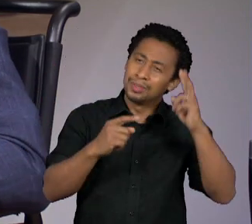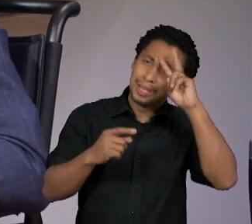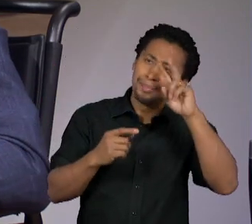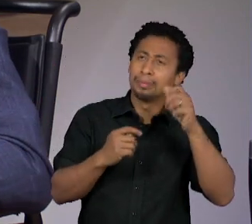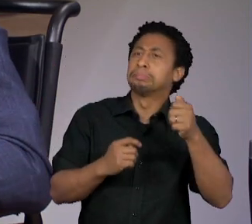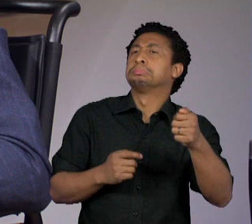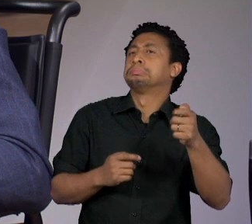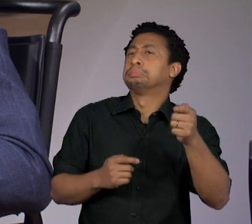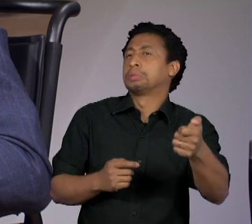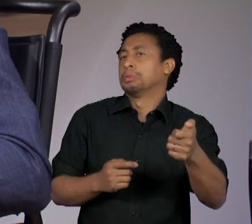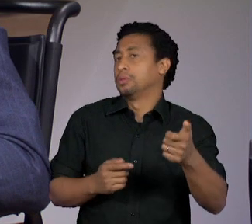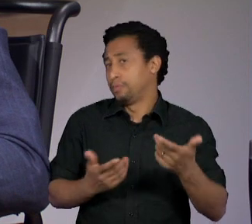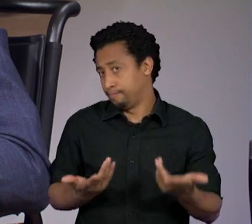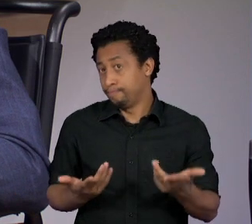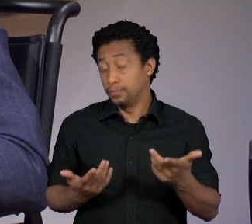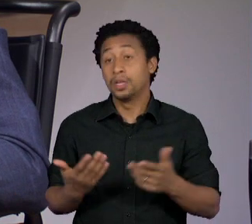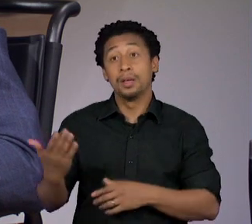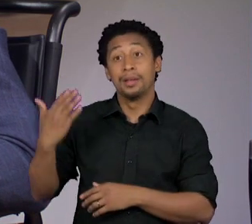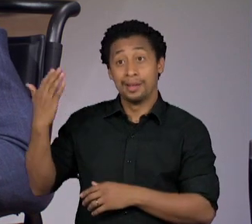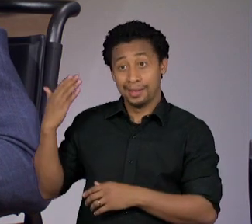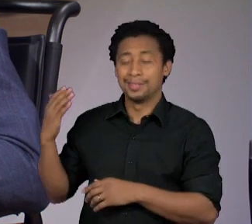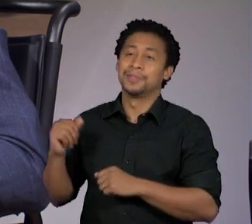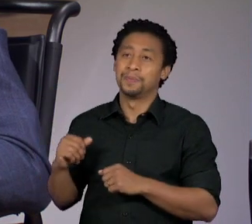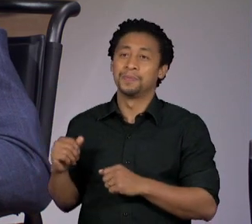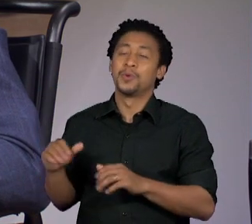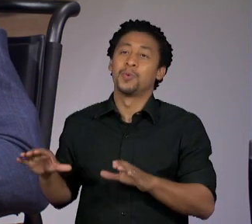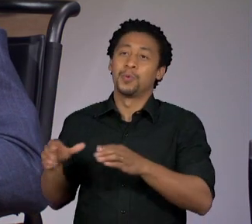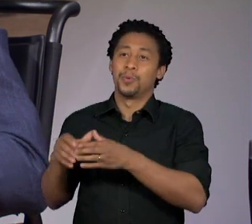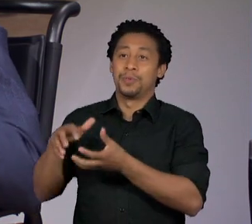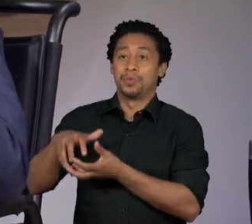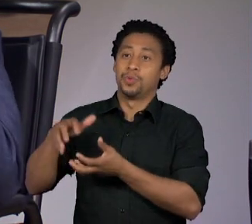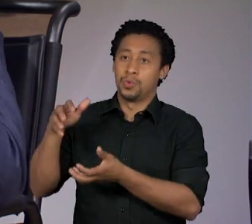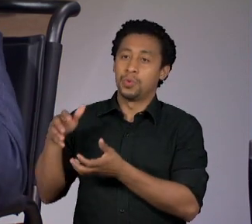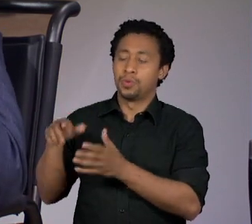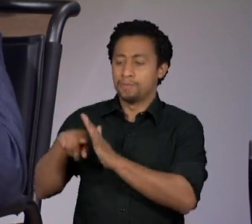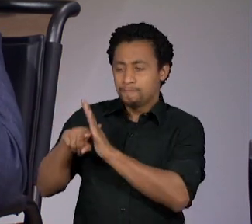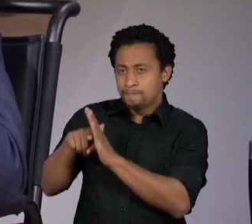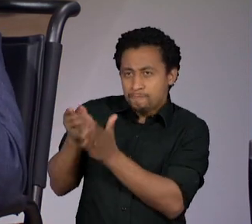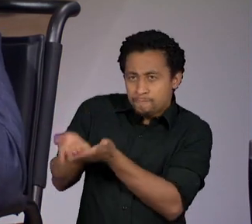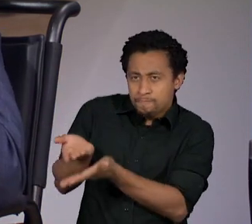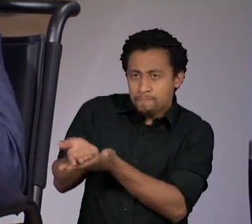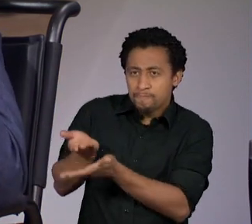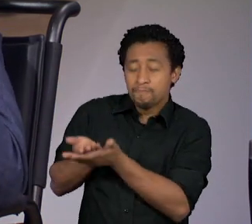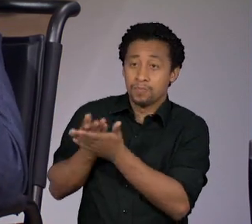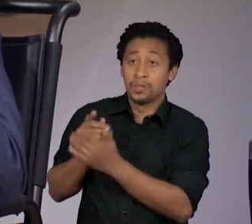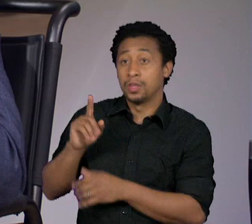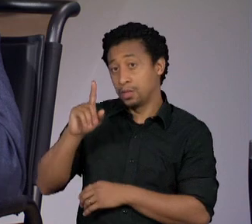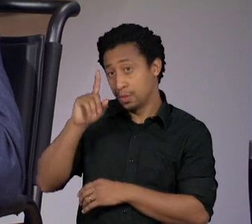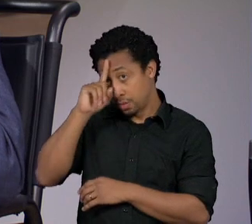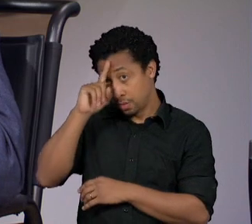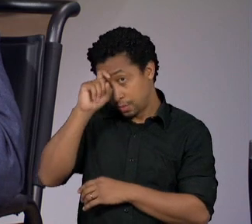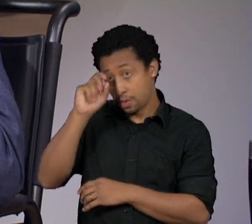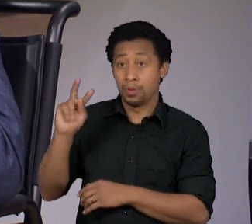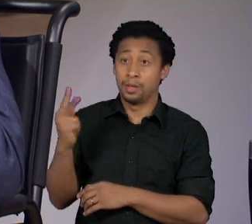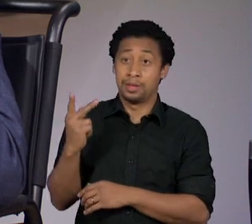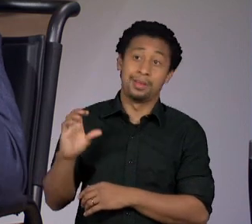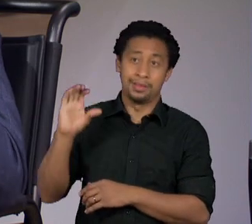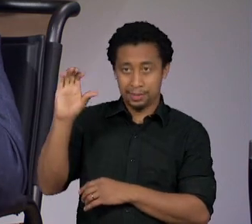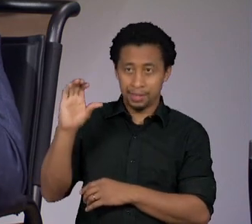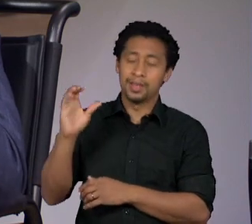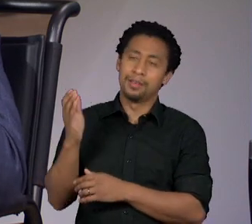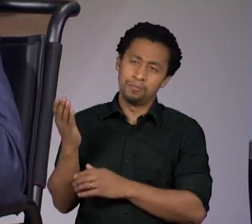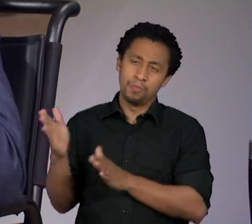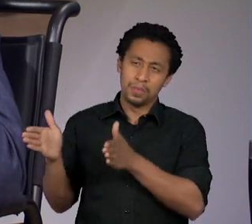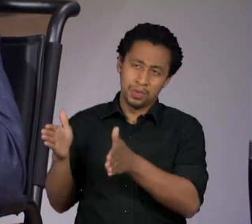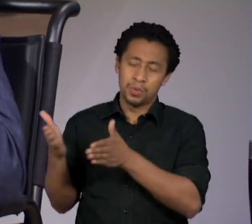idosos, né, no Hospital das Clínicas da Faculdade de Medicina da USP, que são idosos acima de 80 anos que têm uma memória